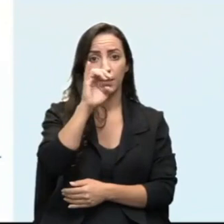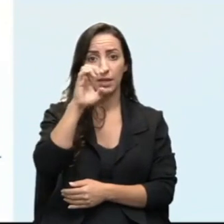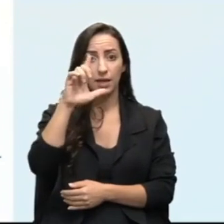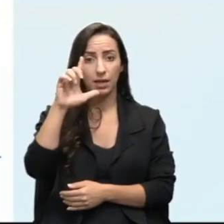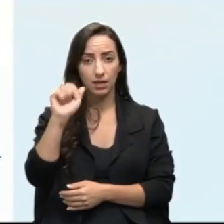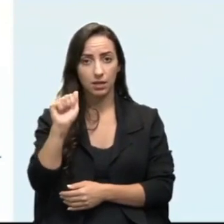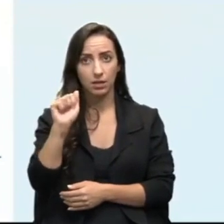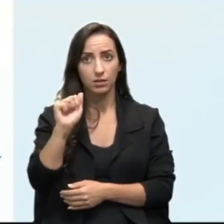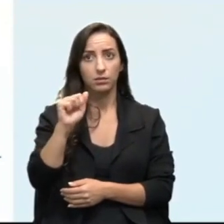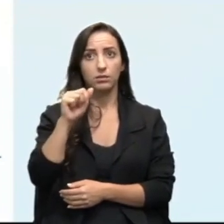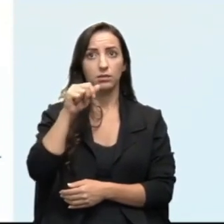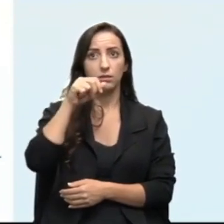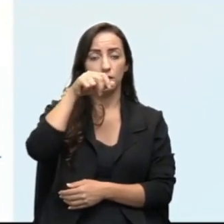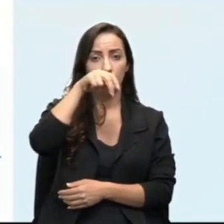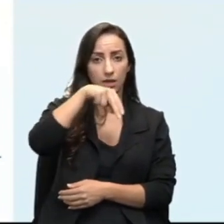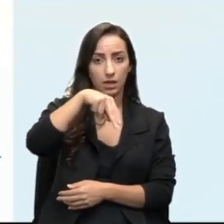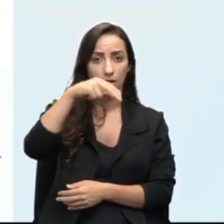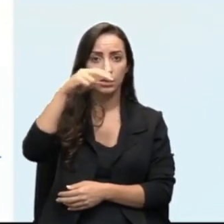é a